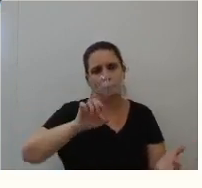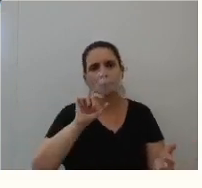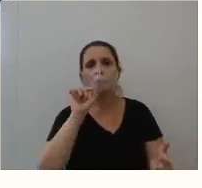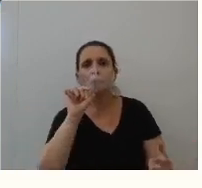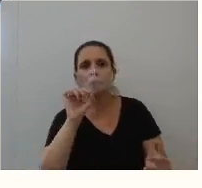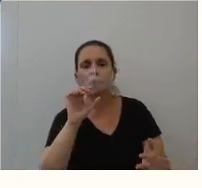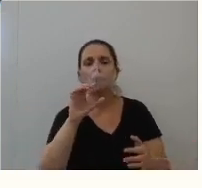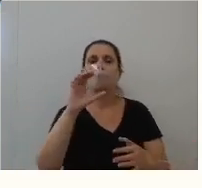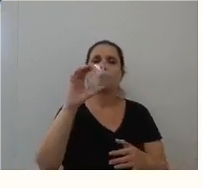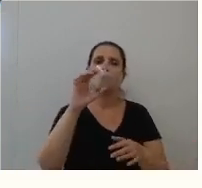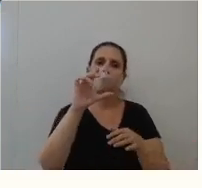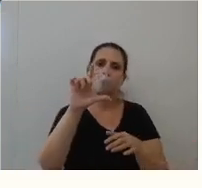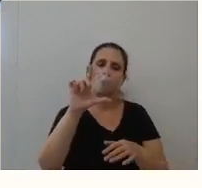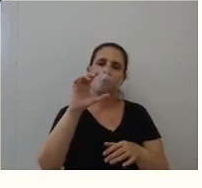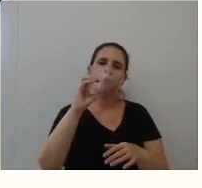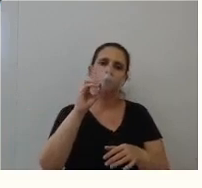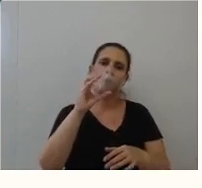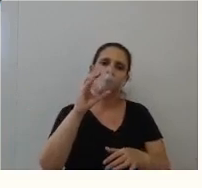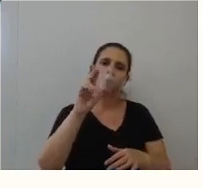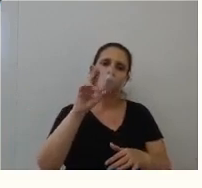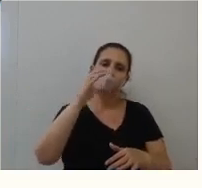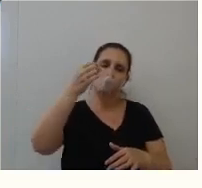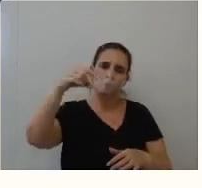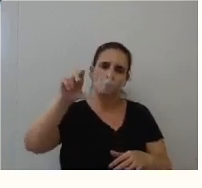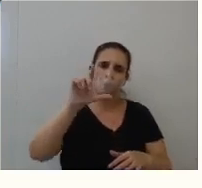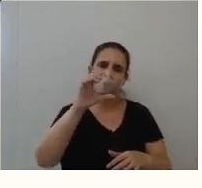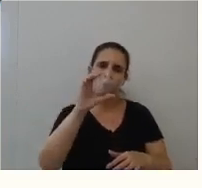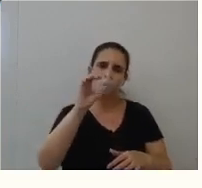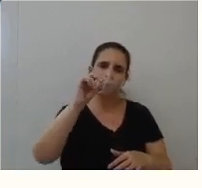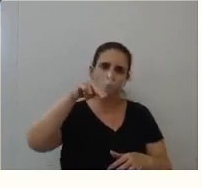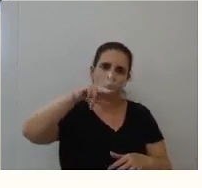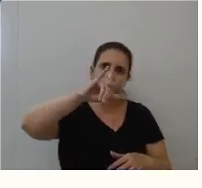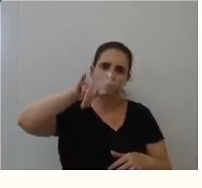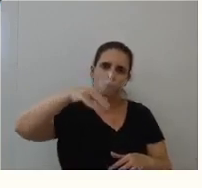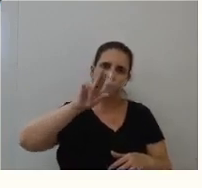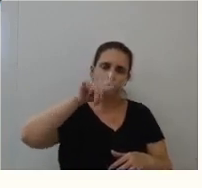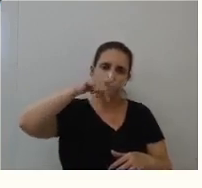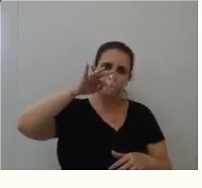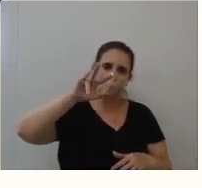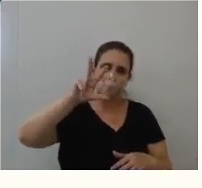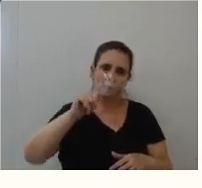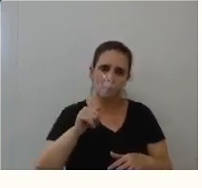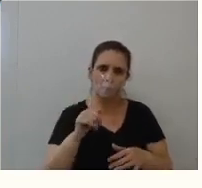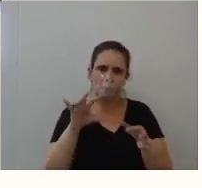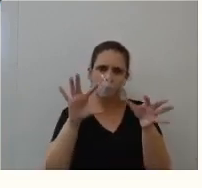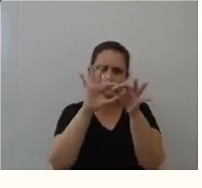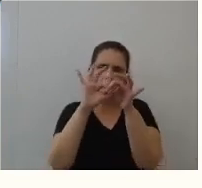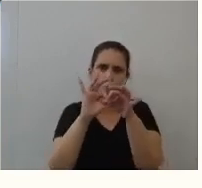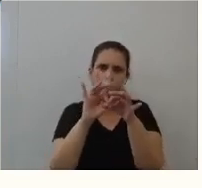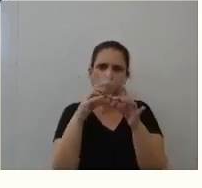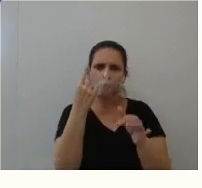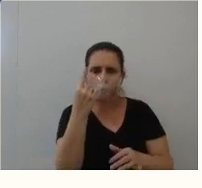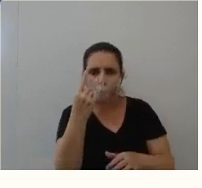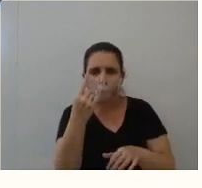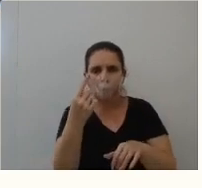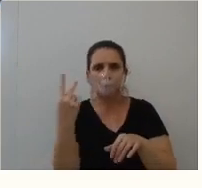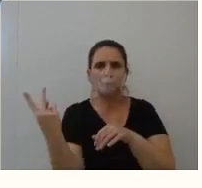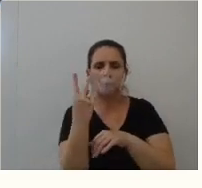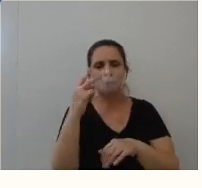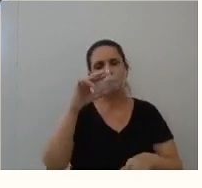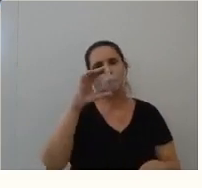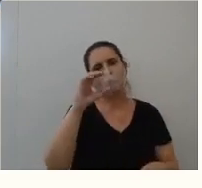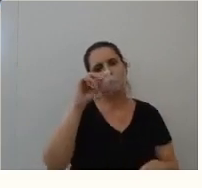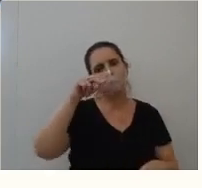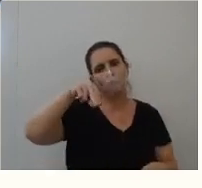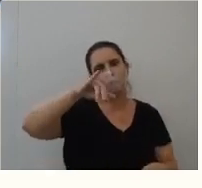locução conjuntiva com valor consecutivo. É a união de duas palavrinhas com valor de uma conjunção